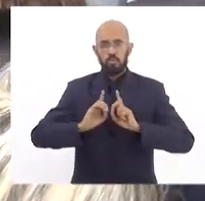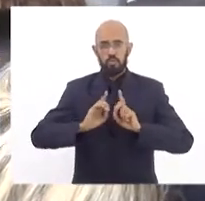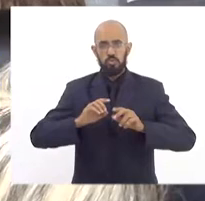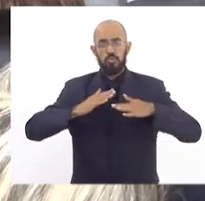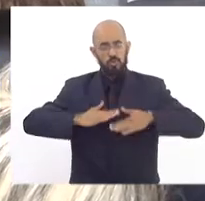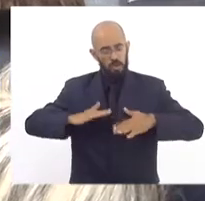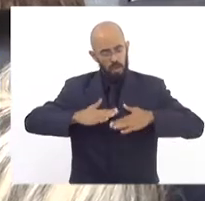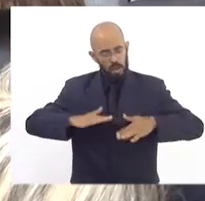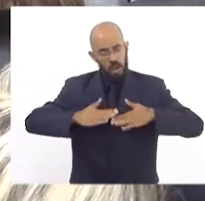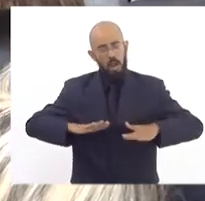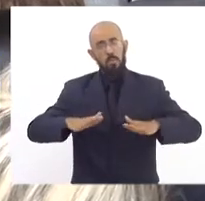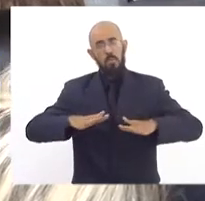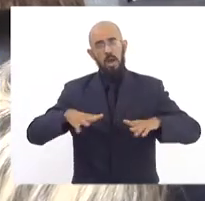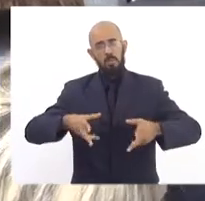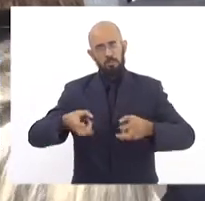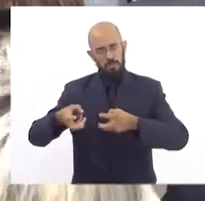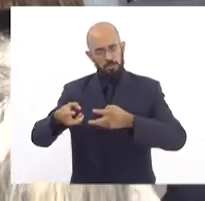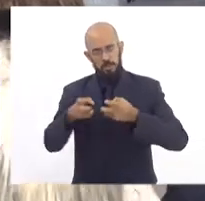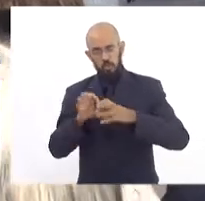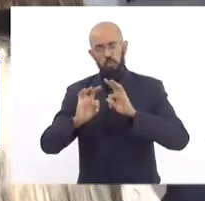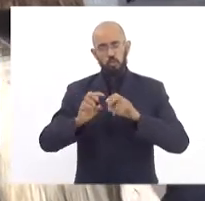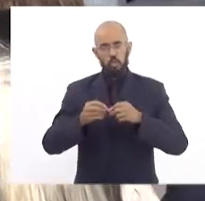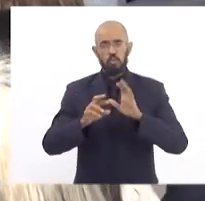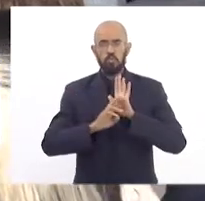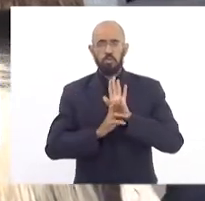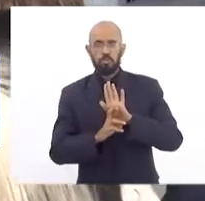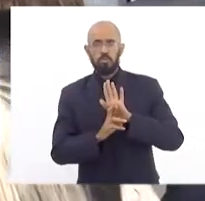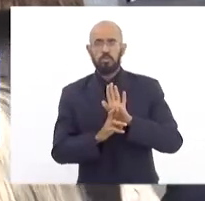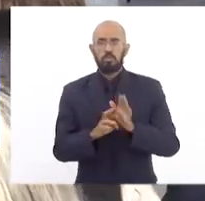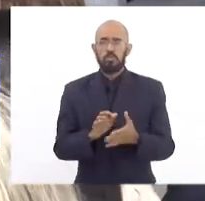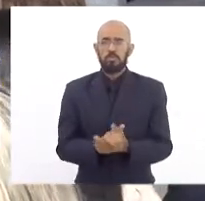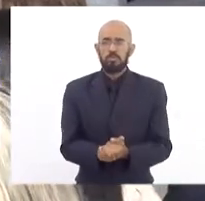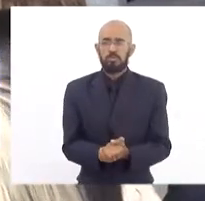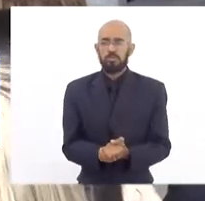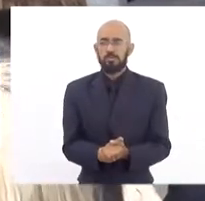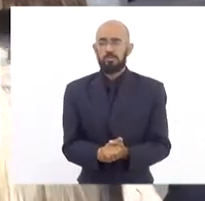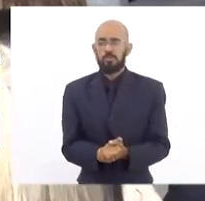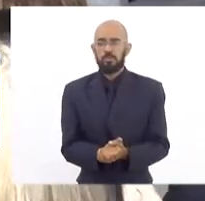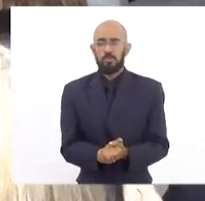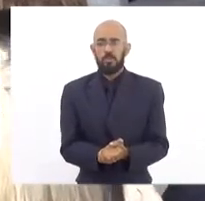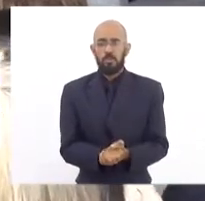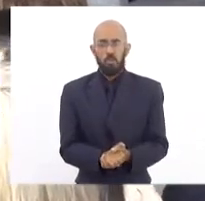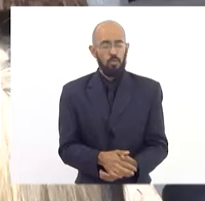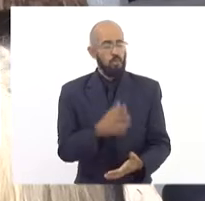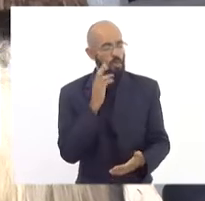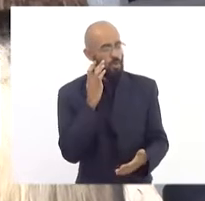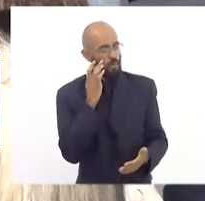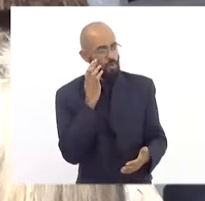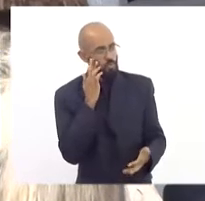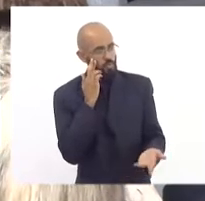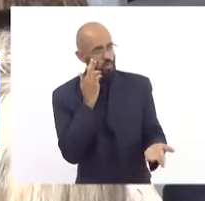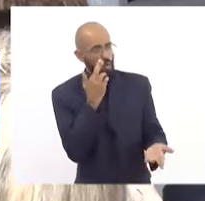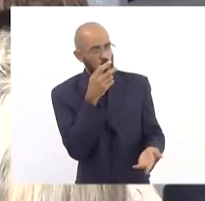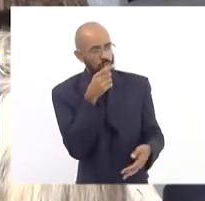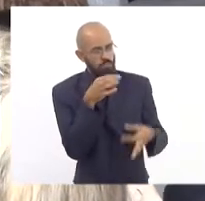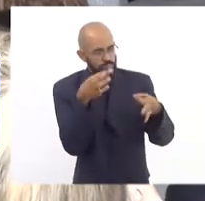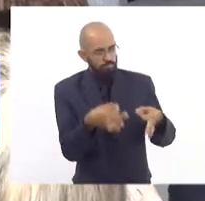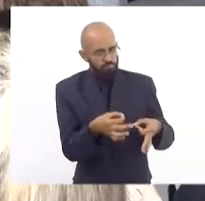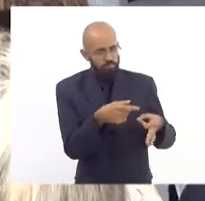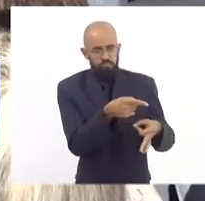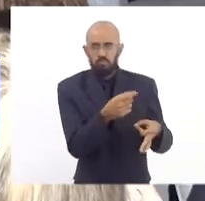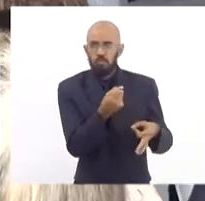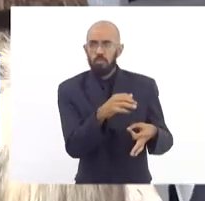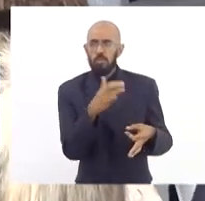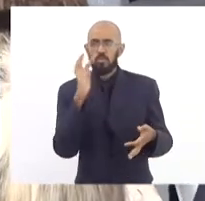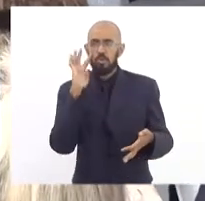ouvindo todos os representantes. E o senhor foi bem acertado quando decidiu a questão do